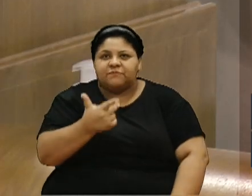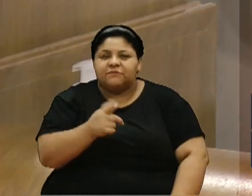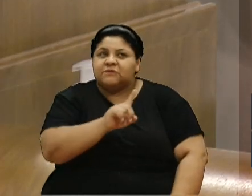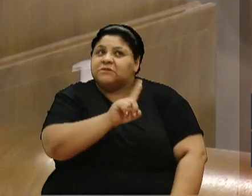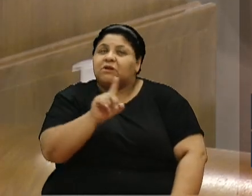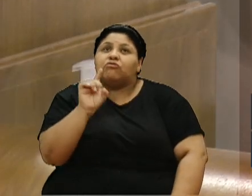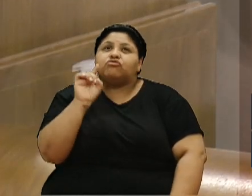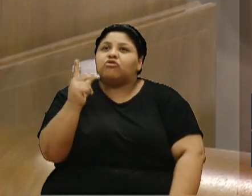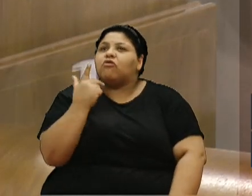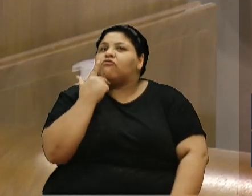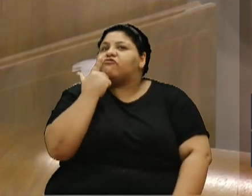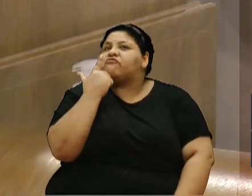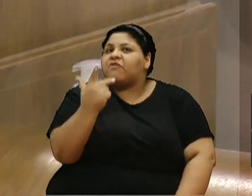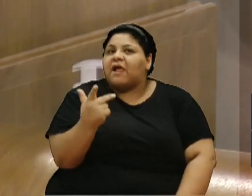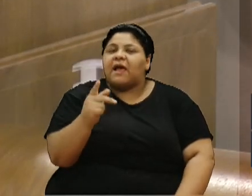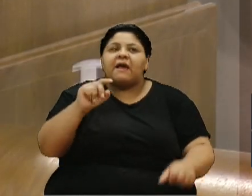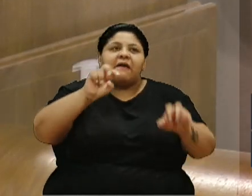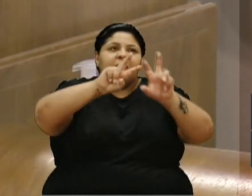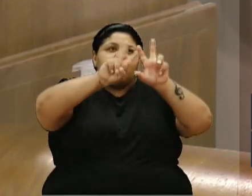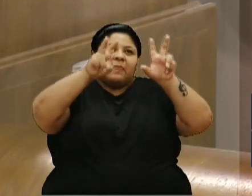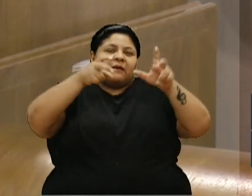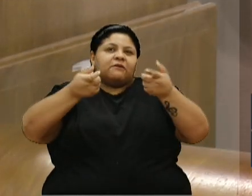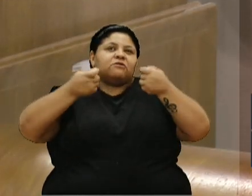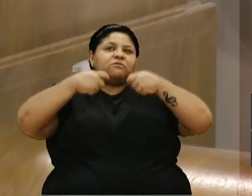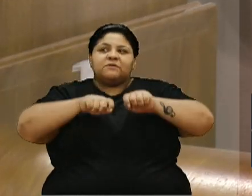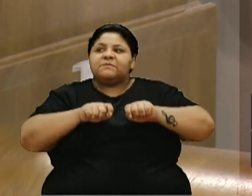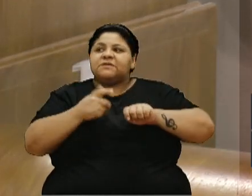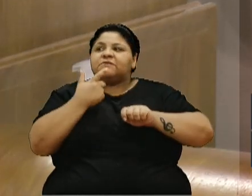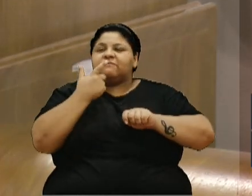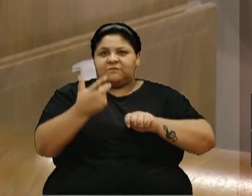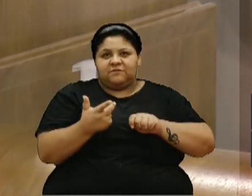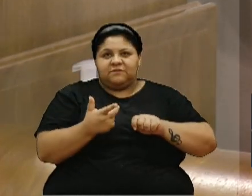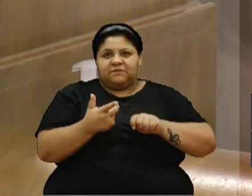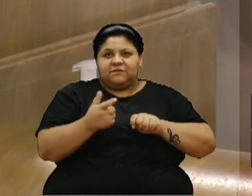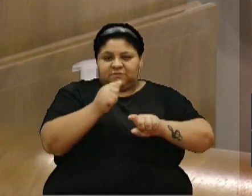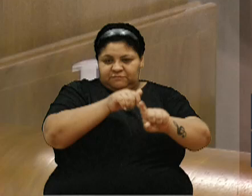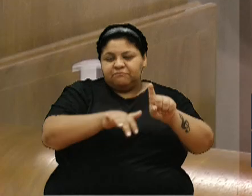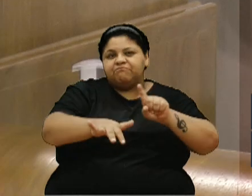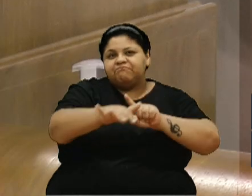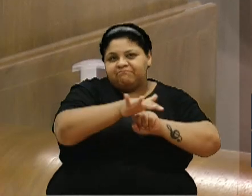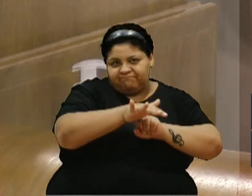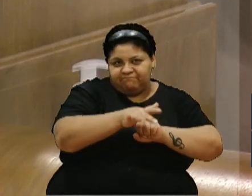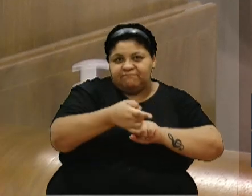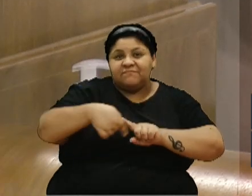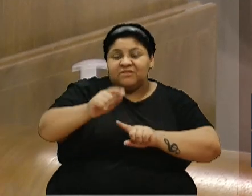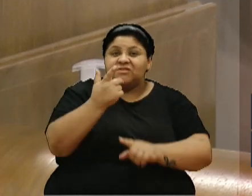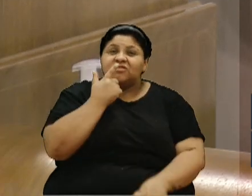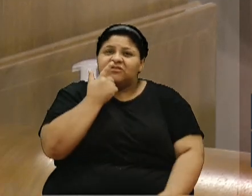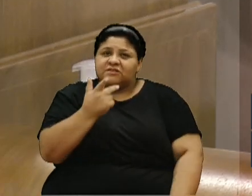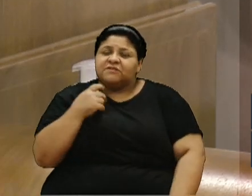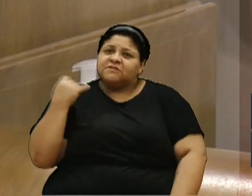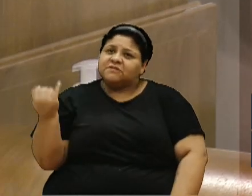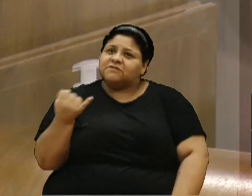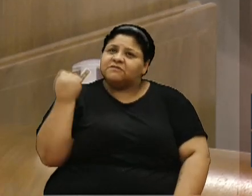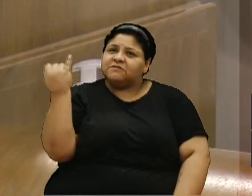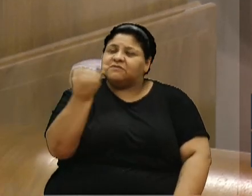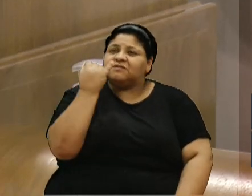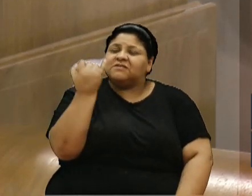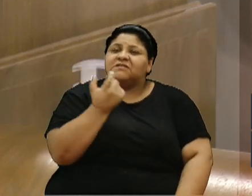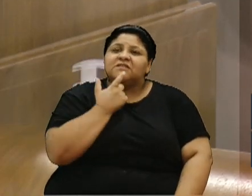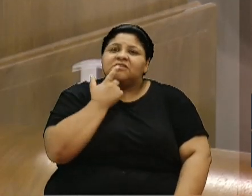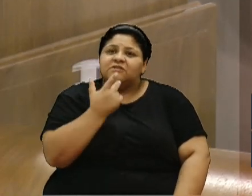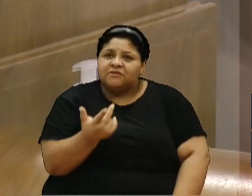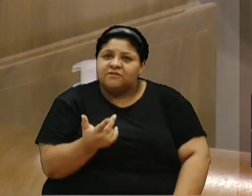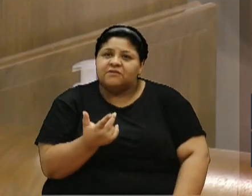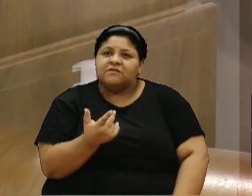não está só dizendo que é um assunto que precisa ser abordado na nossa sociedade. A gente está falando da importância de